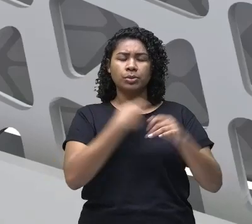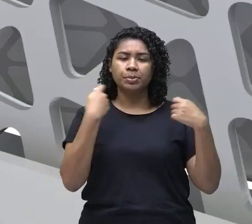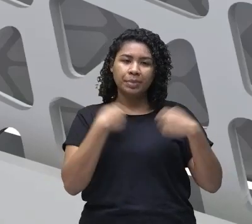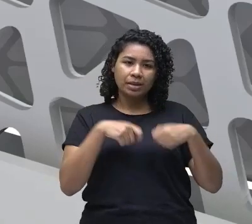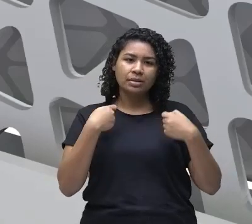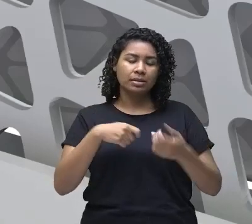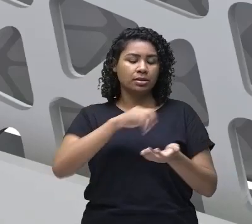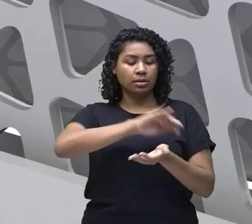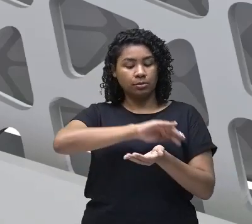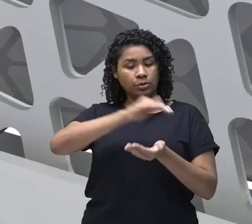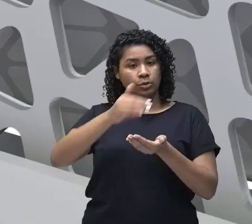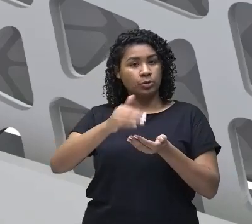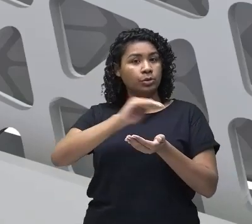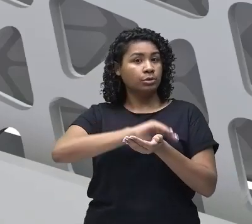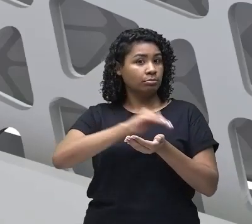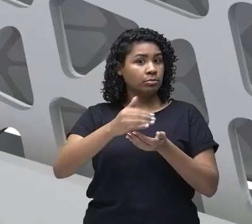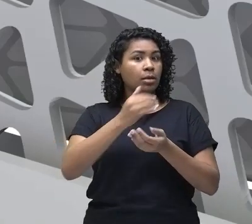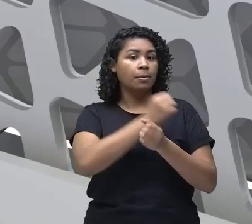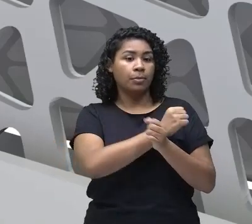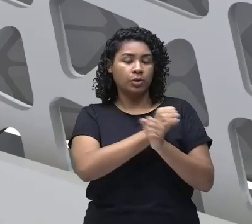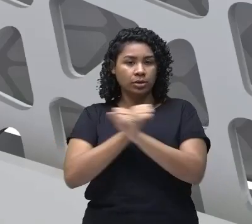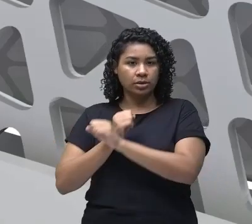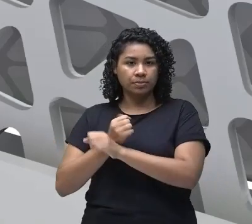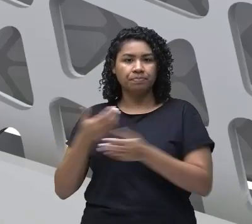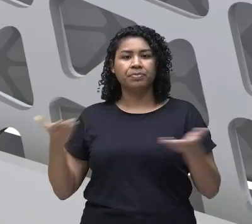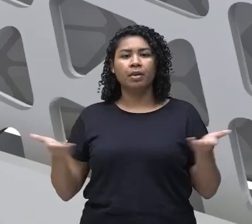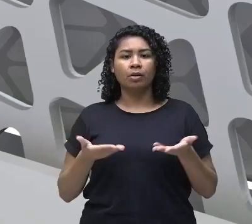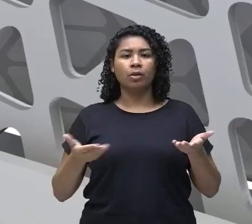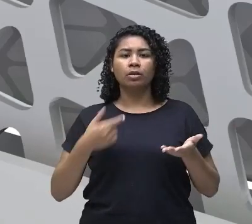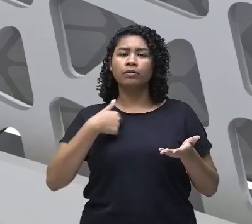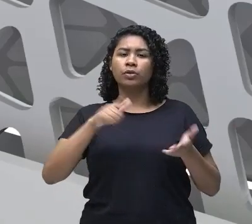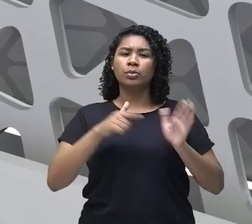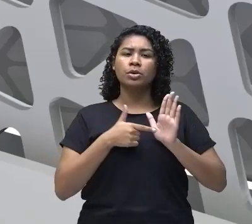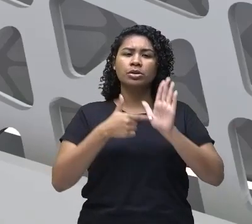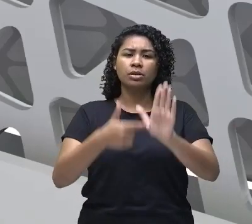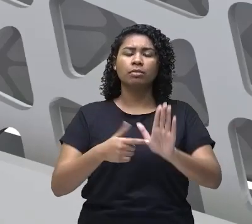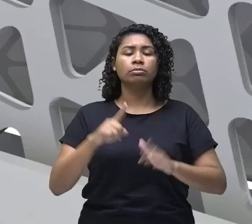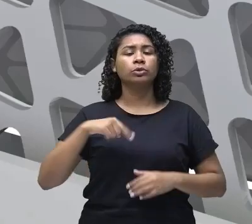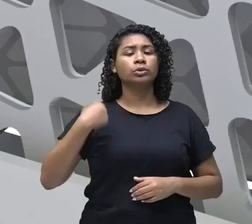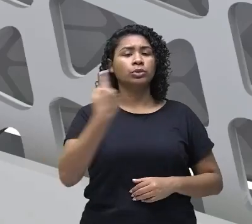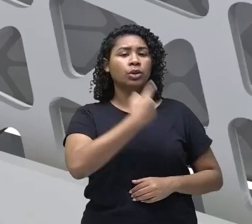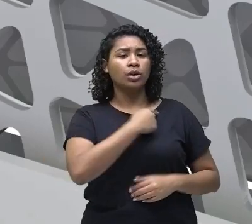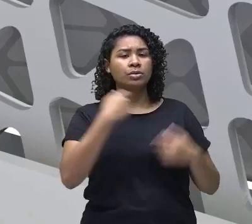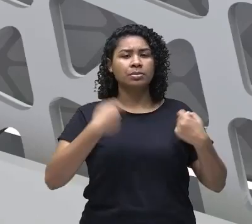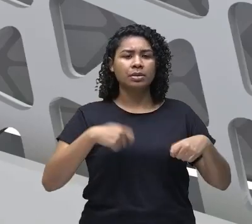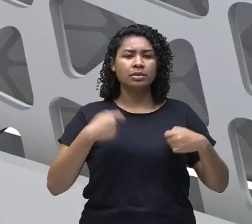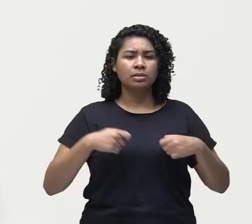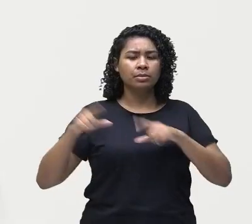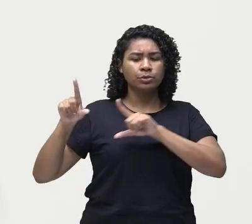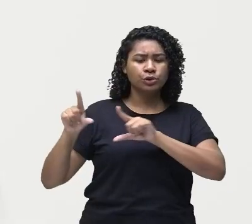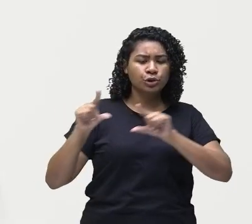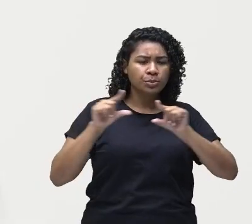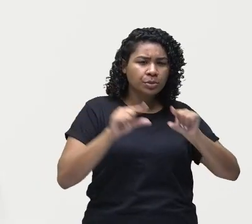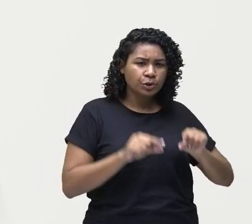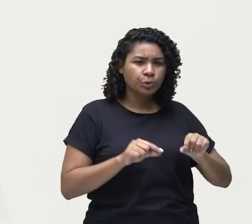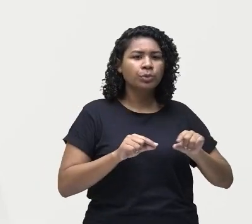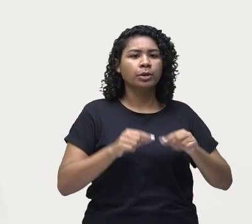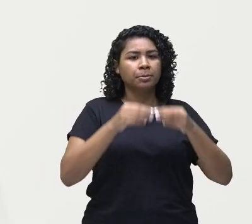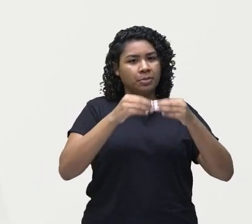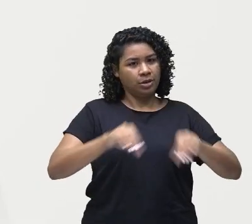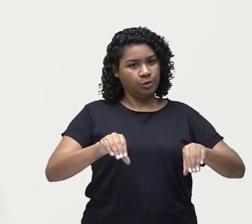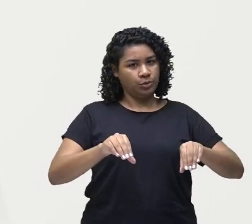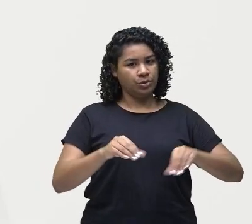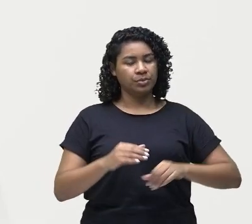de ozônio para filtrá-los, vamos ver como nós podemos reduzir esses impactos. Acompanhem